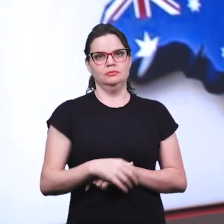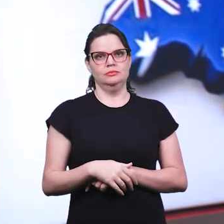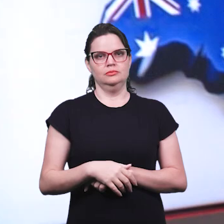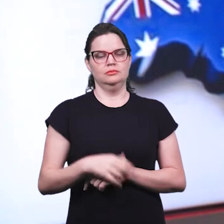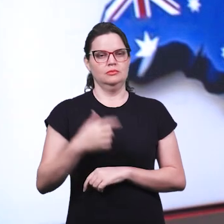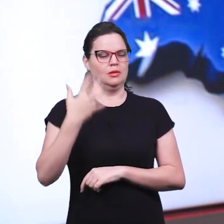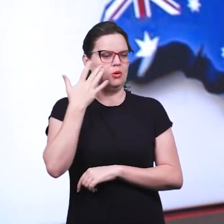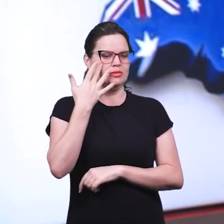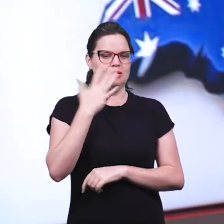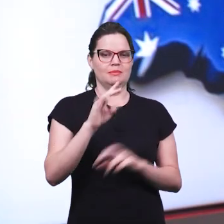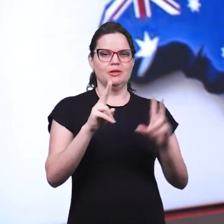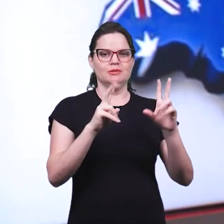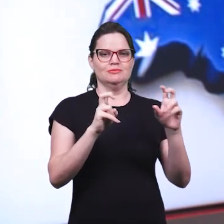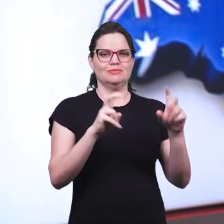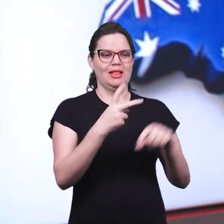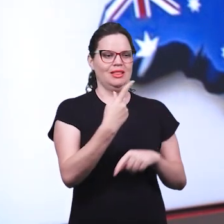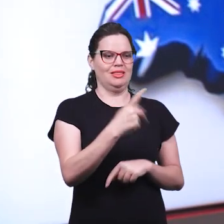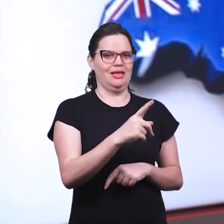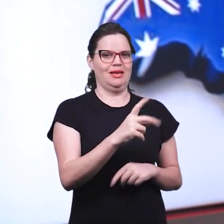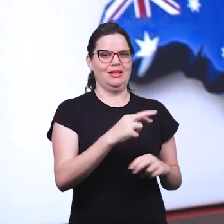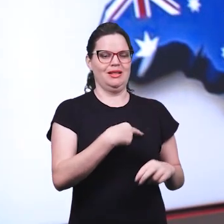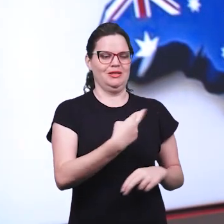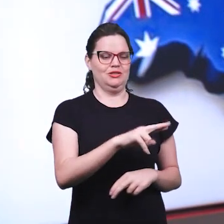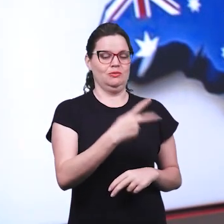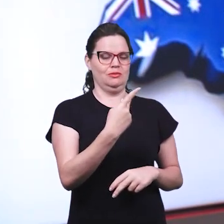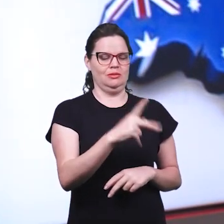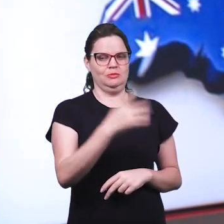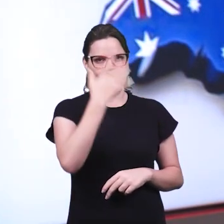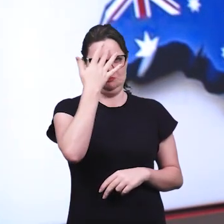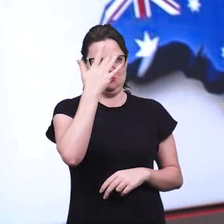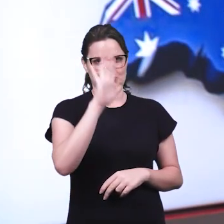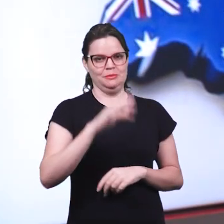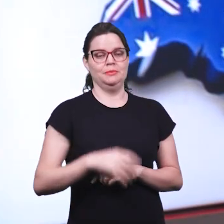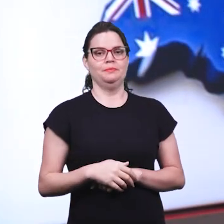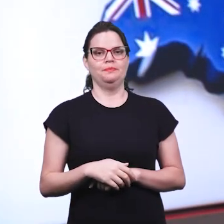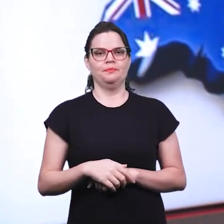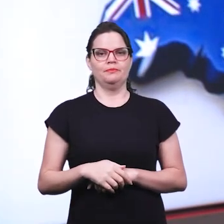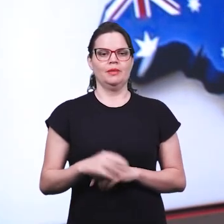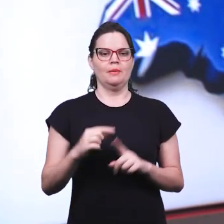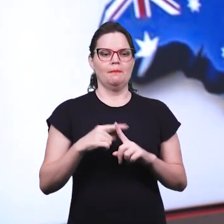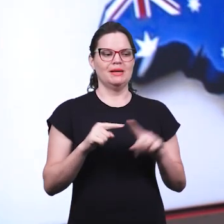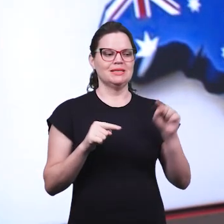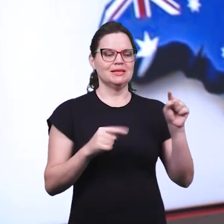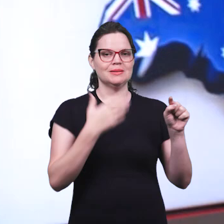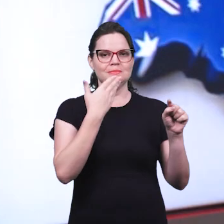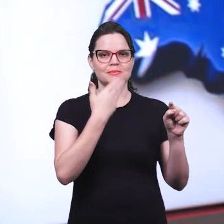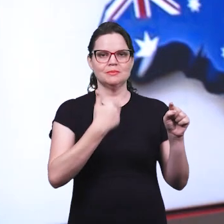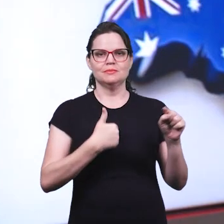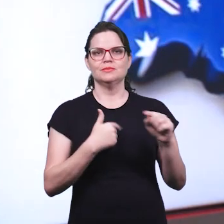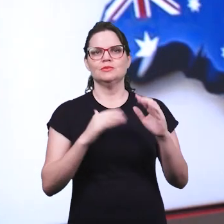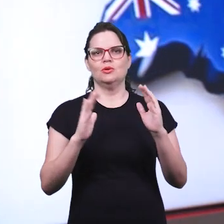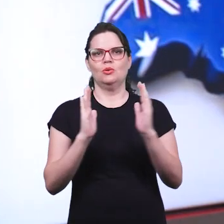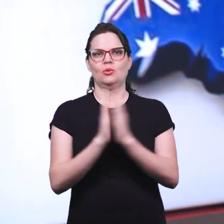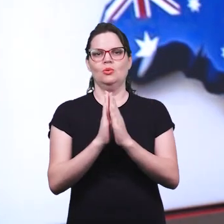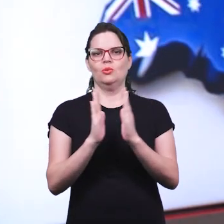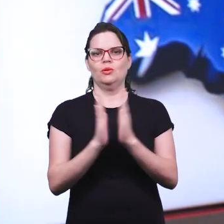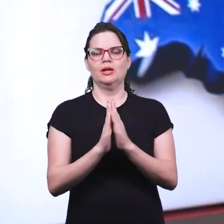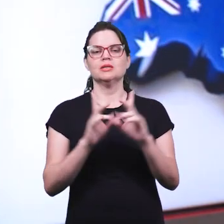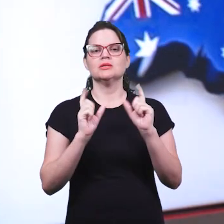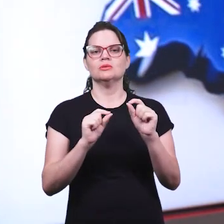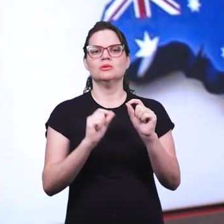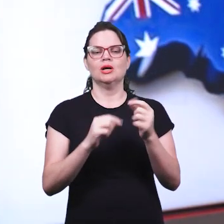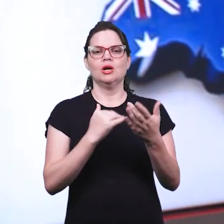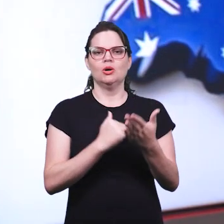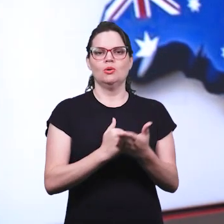da sua igreja. E ele pediu oração para começar um trabalho de recuperação de